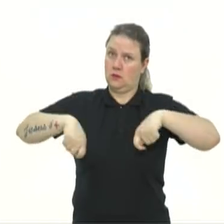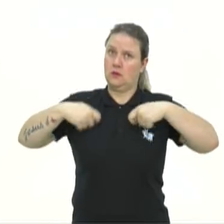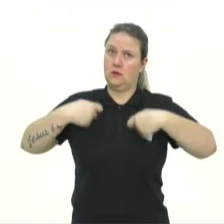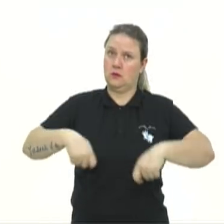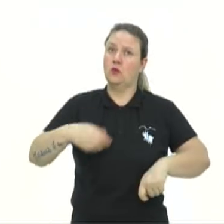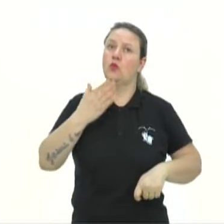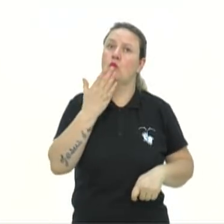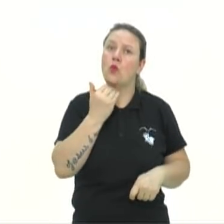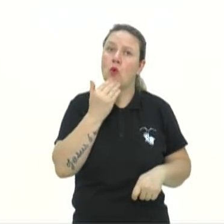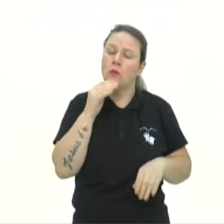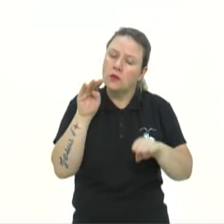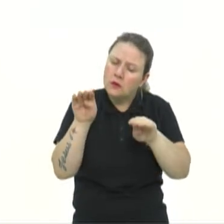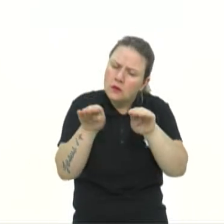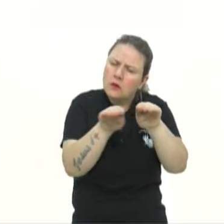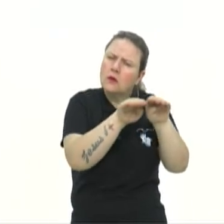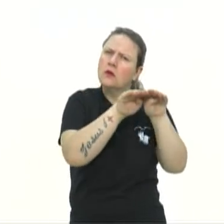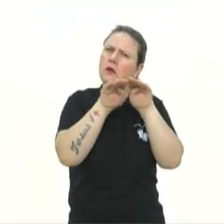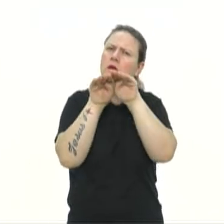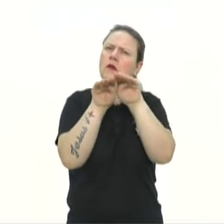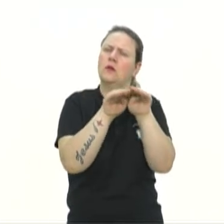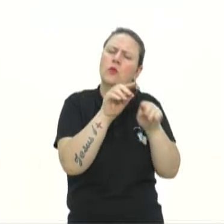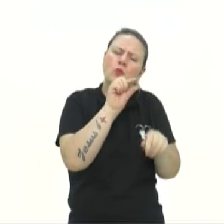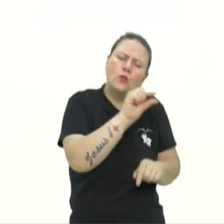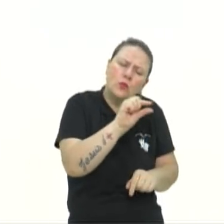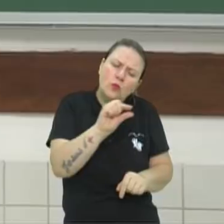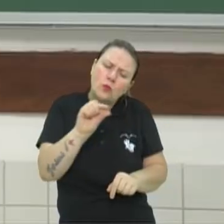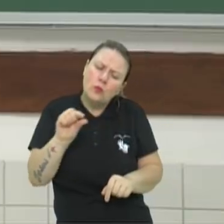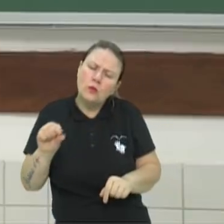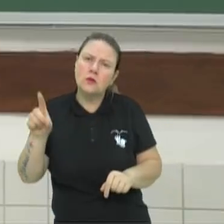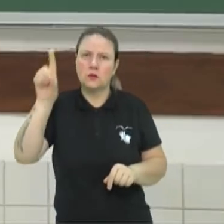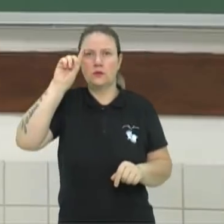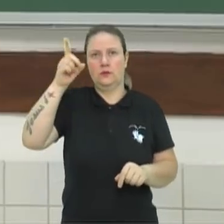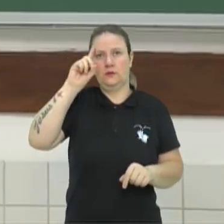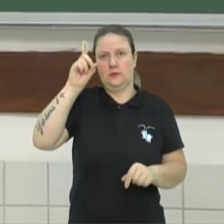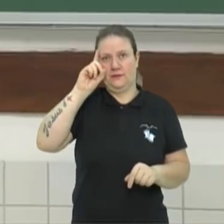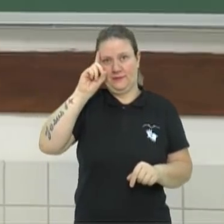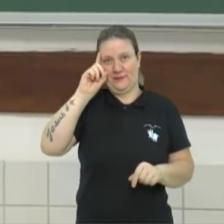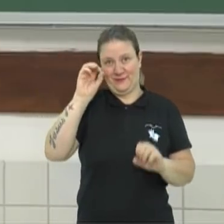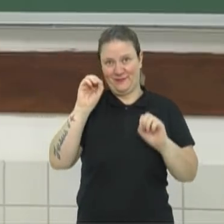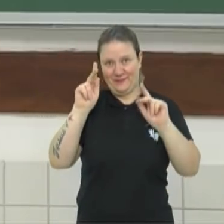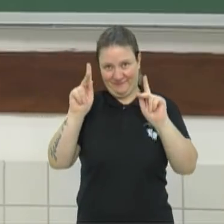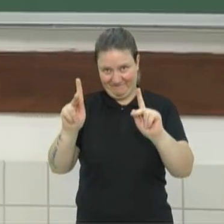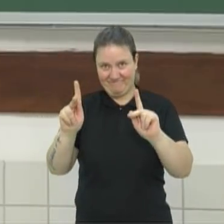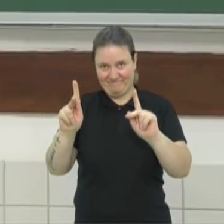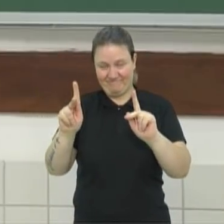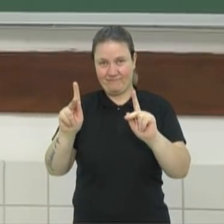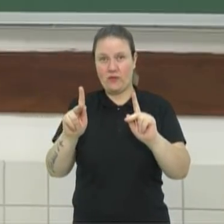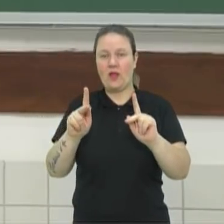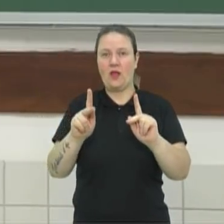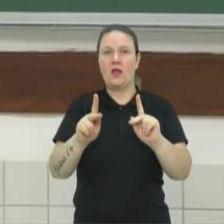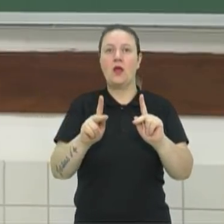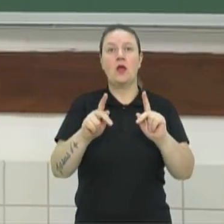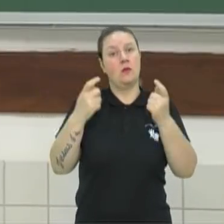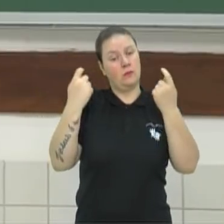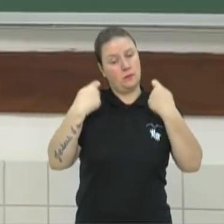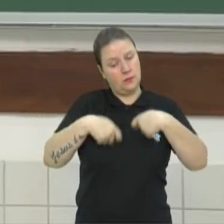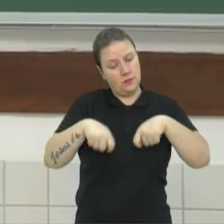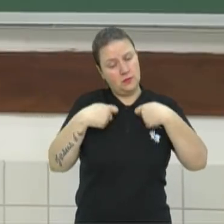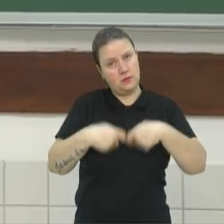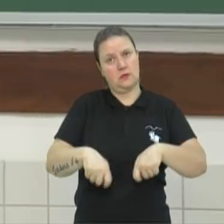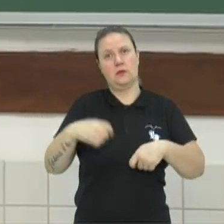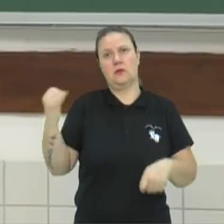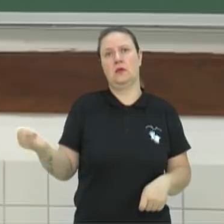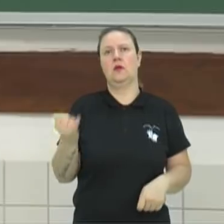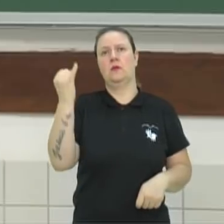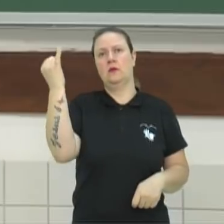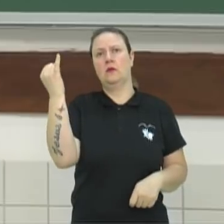consumo moderado e diário é essencial, ok? Então, consumir sal é ruim, mas tem que consumir. Professora,